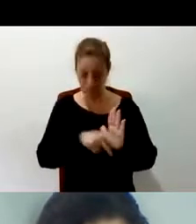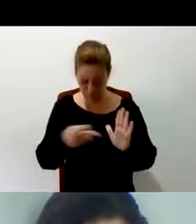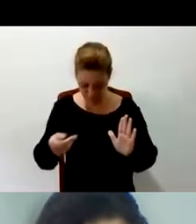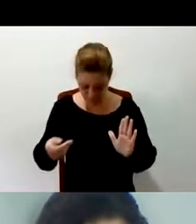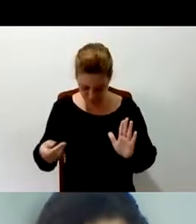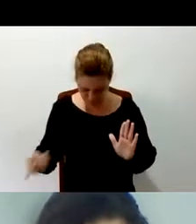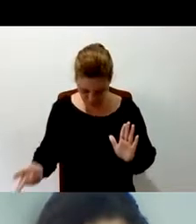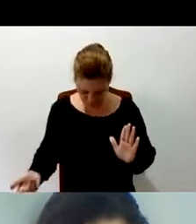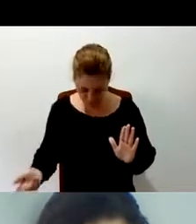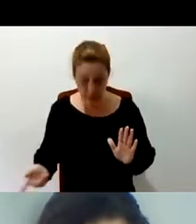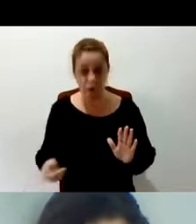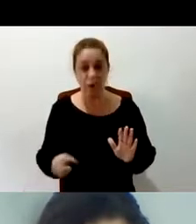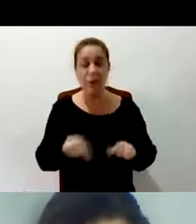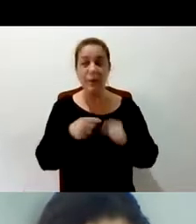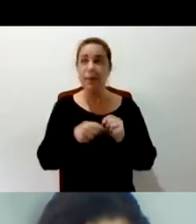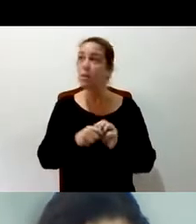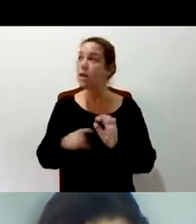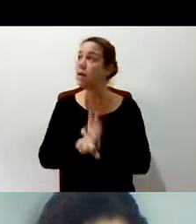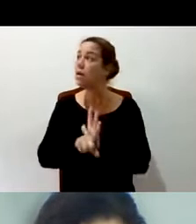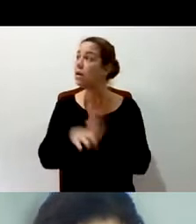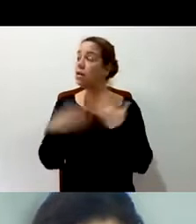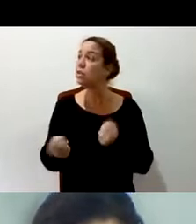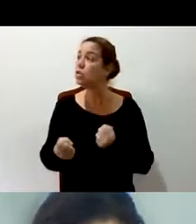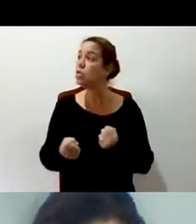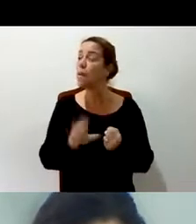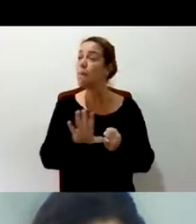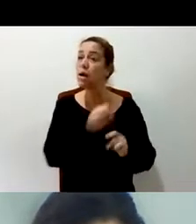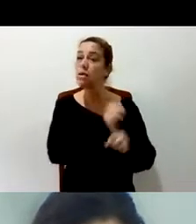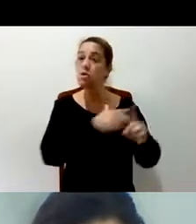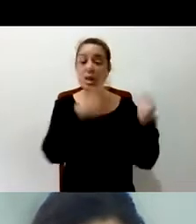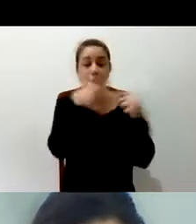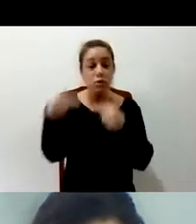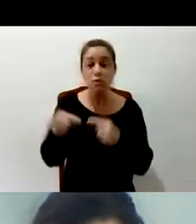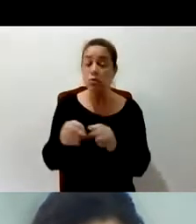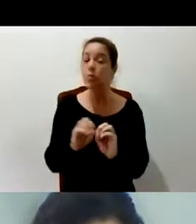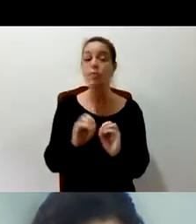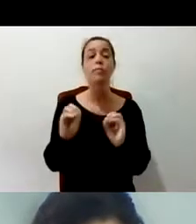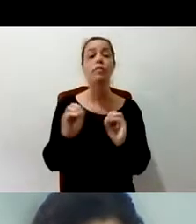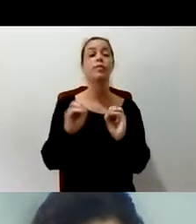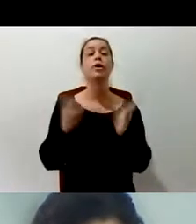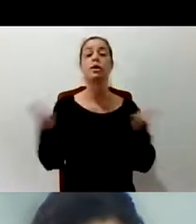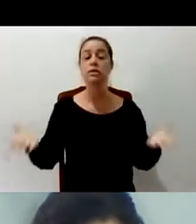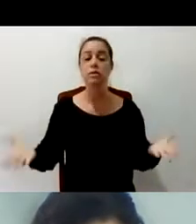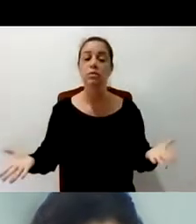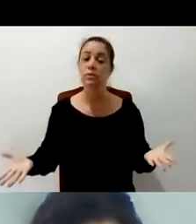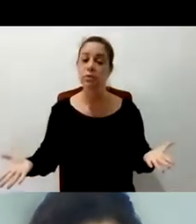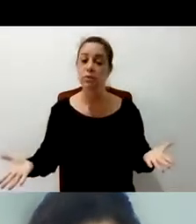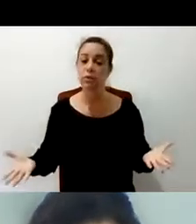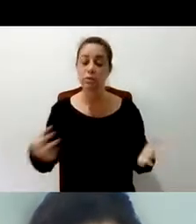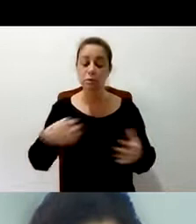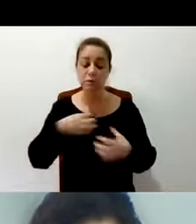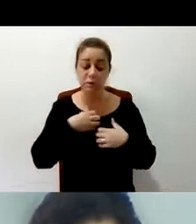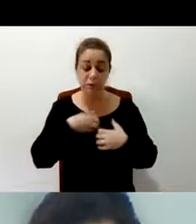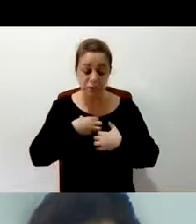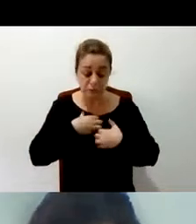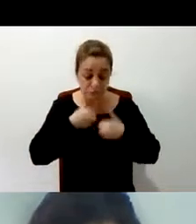lei, né? Sem um debate com a sociedade. E eu me sinto muito frustrada de ver que a gente